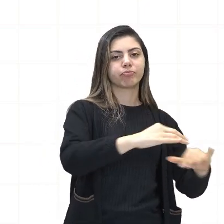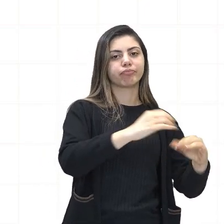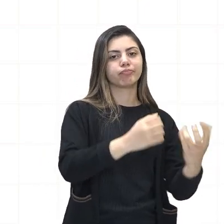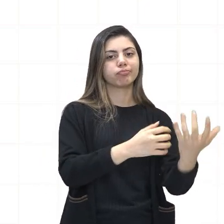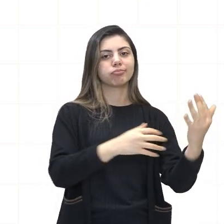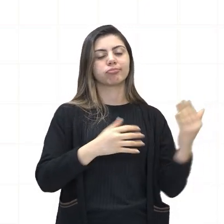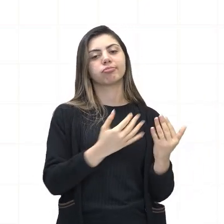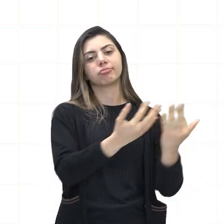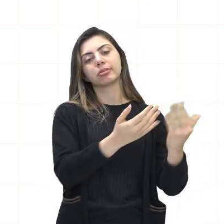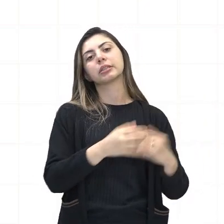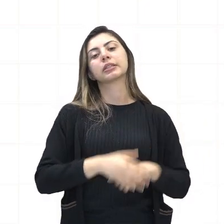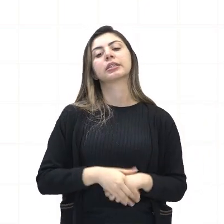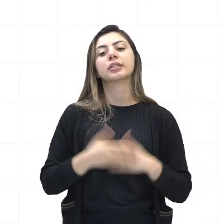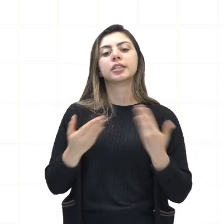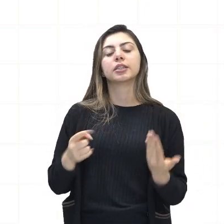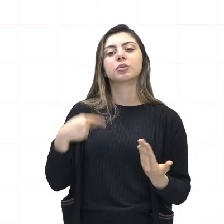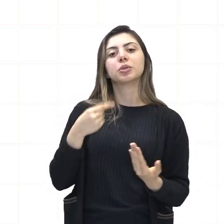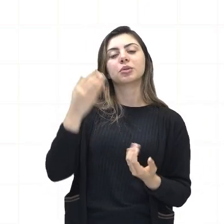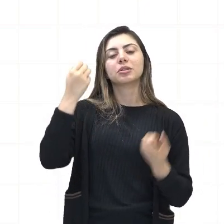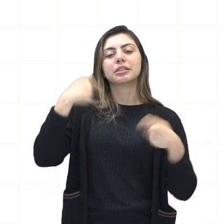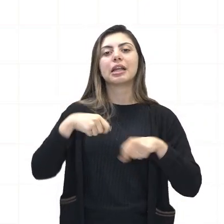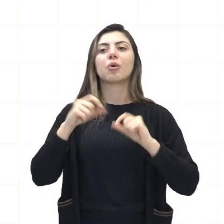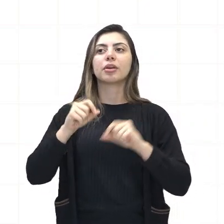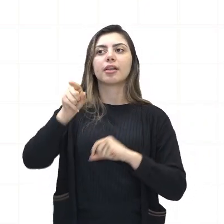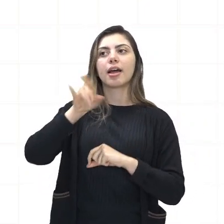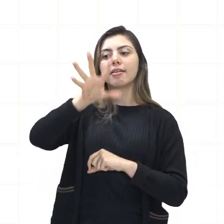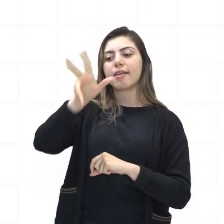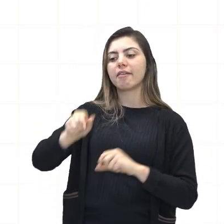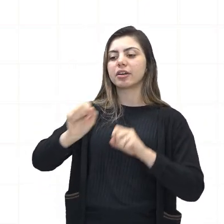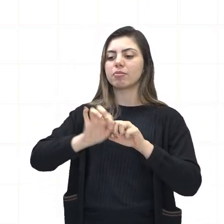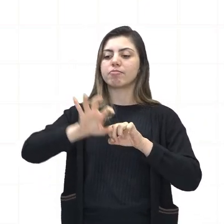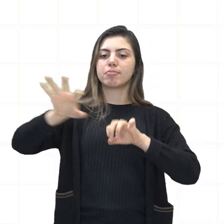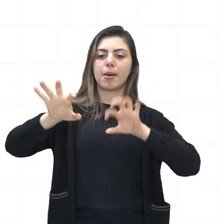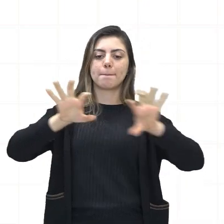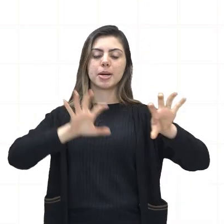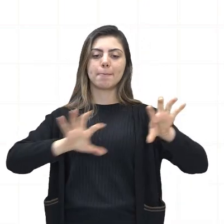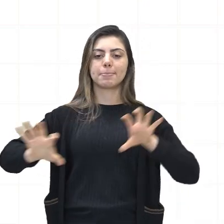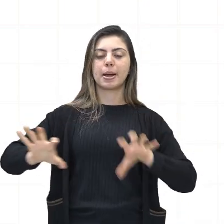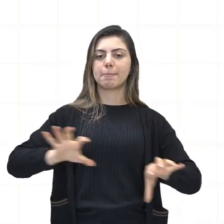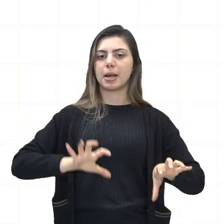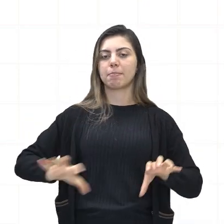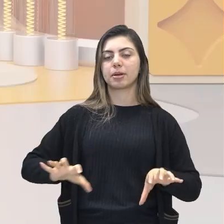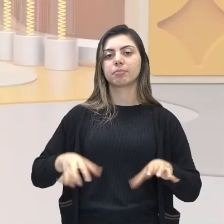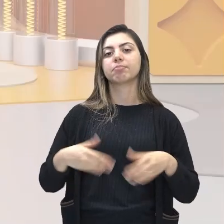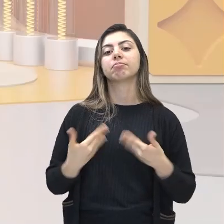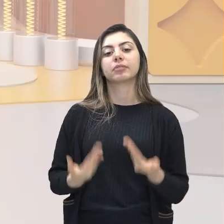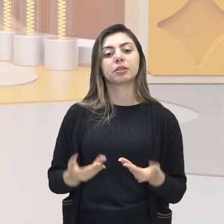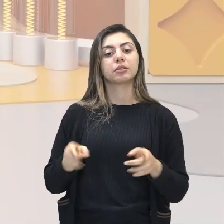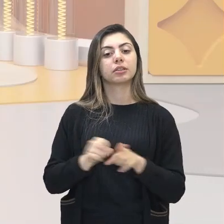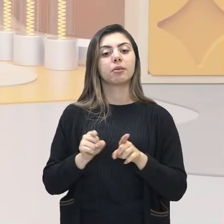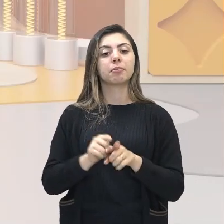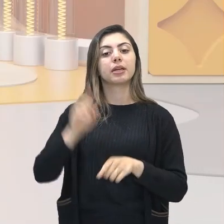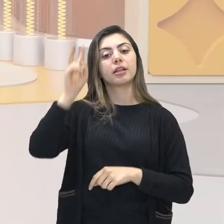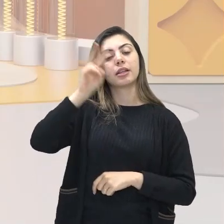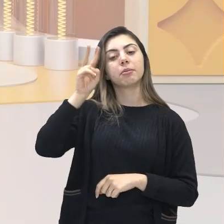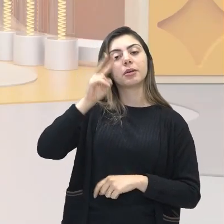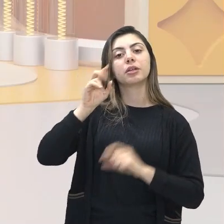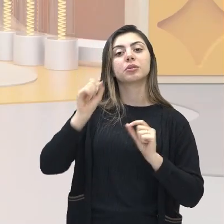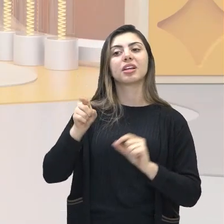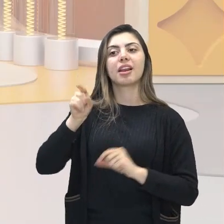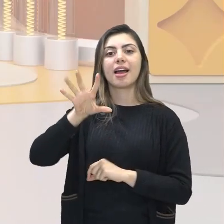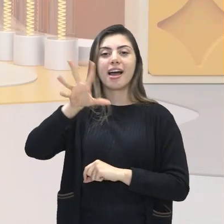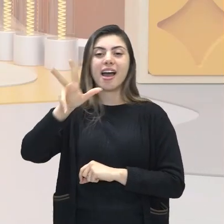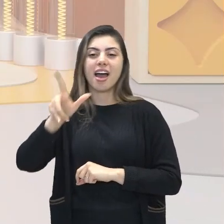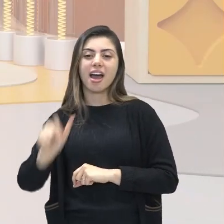gente consegue separar essas regiões da África aí nesse sentido também, mas é sempre lembrando, a África ela não